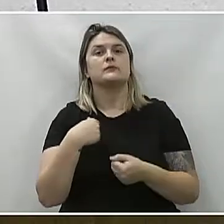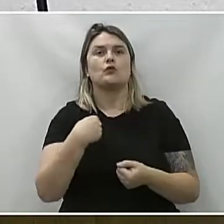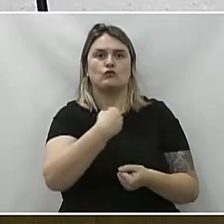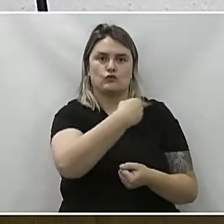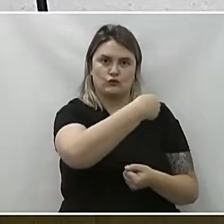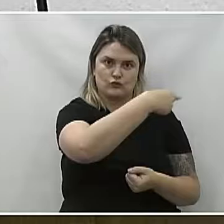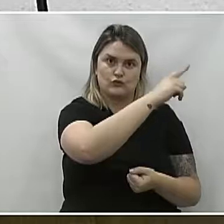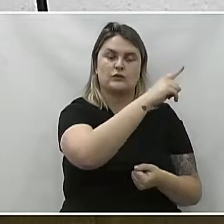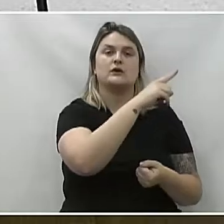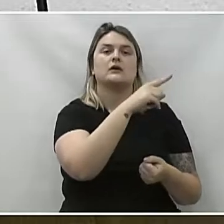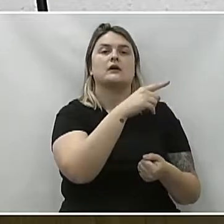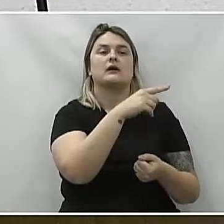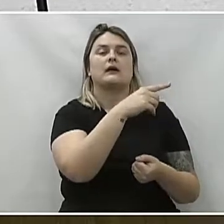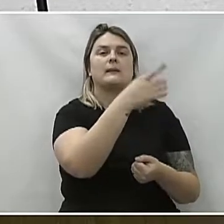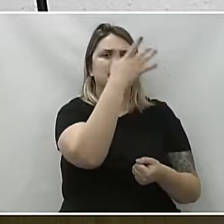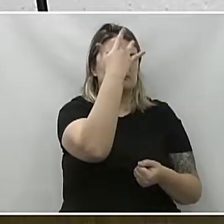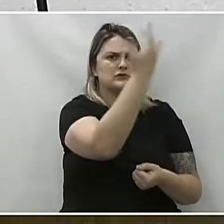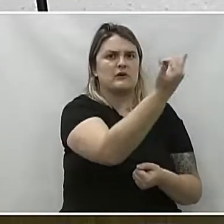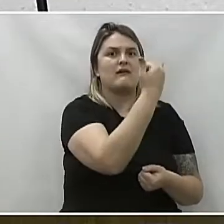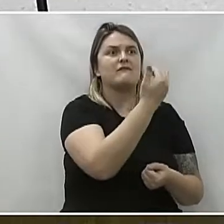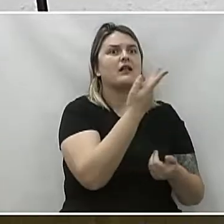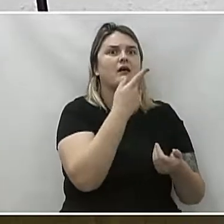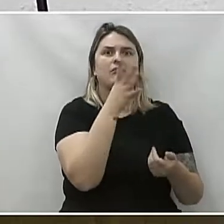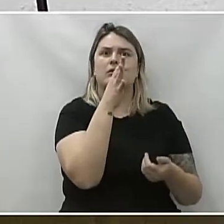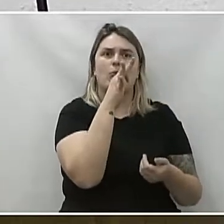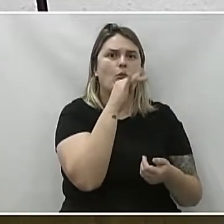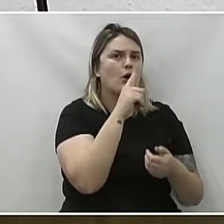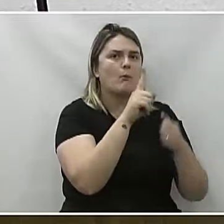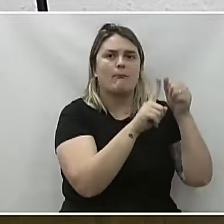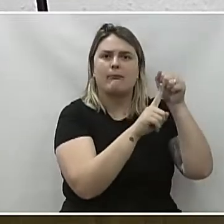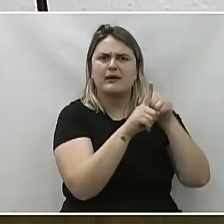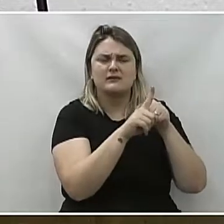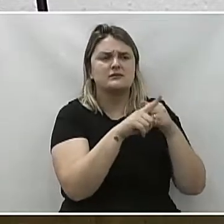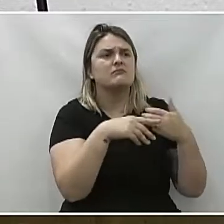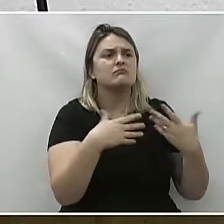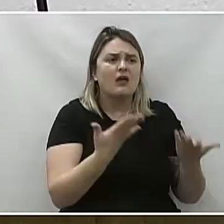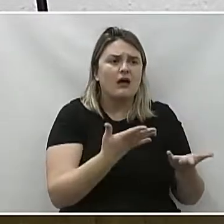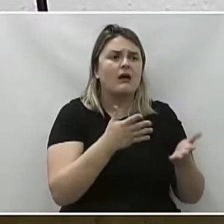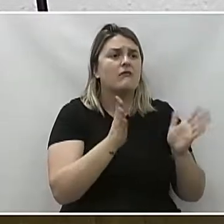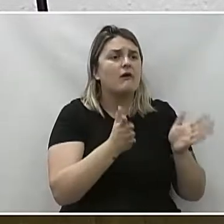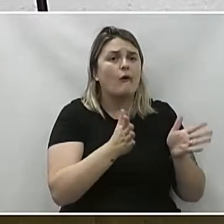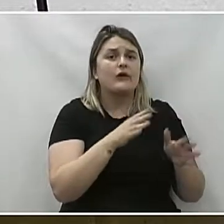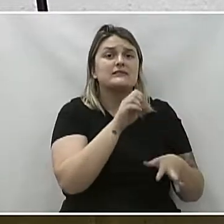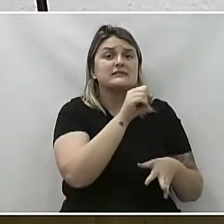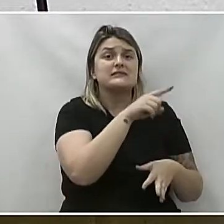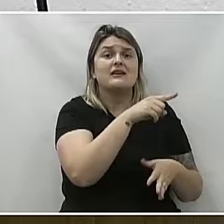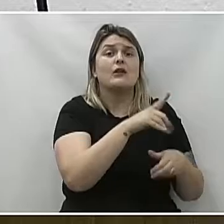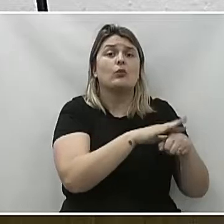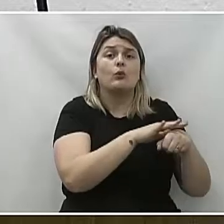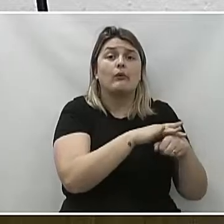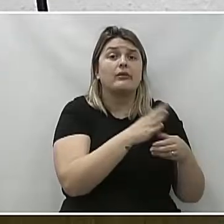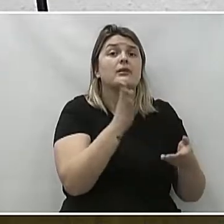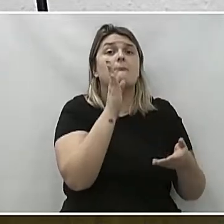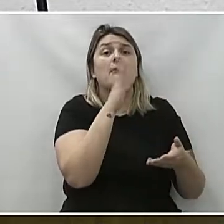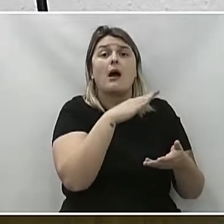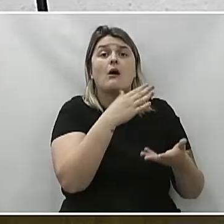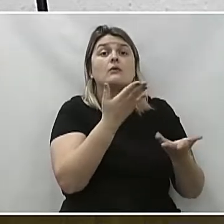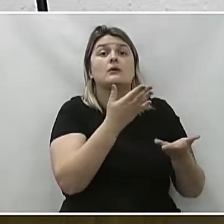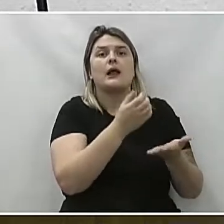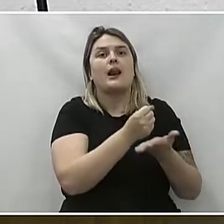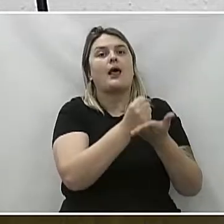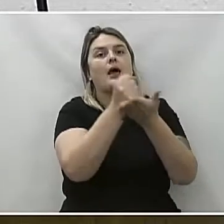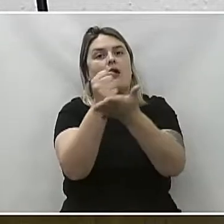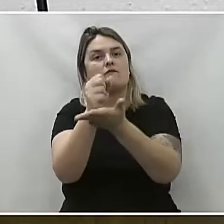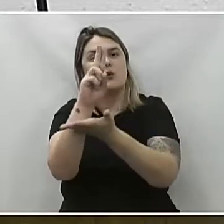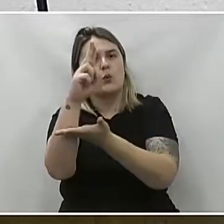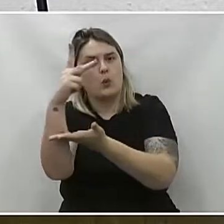falaram assim, olha, vai levar 1 mês. Eu disse, tá, mas e agora? Se ele passar mal? Se passar mal, leva para a